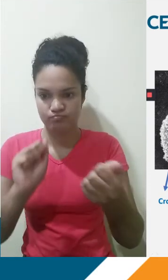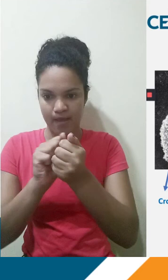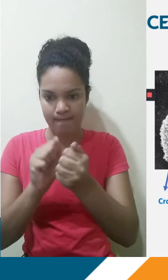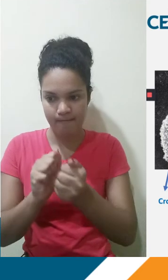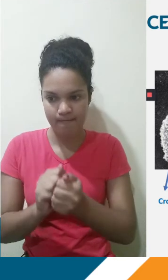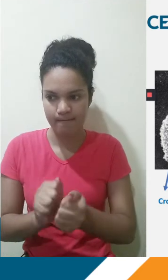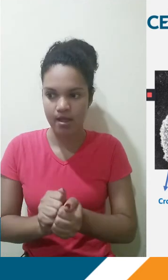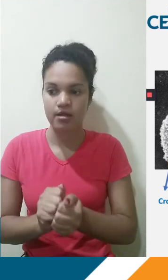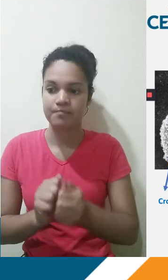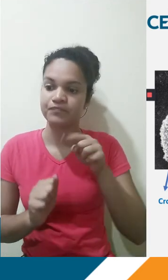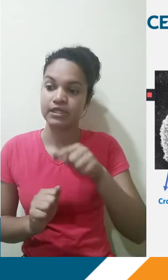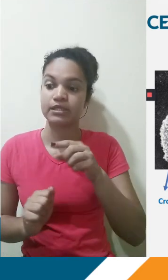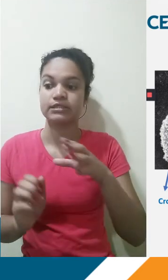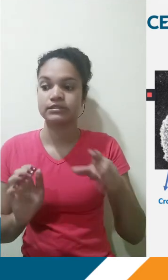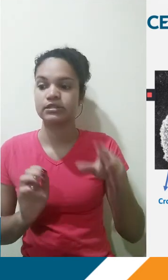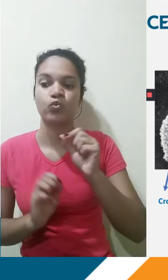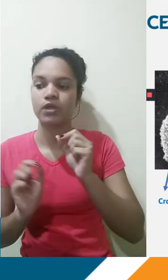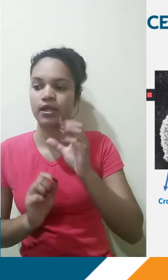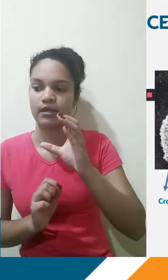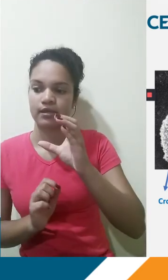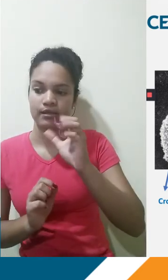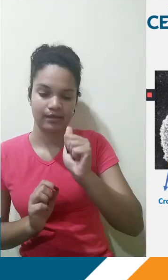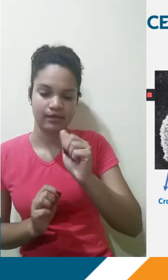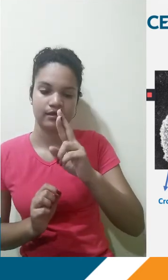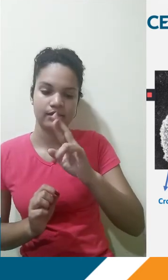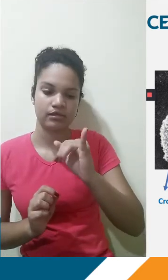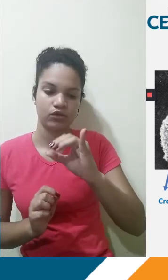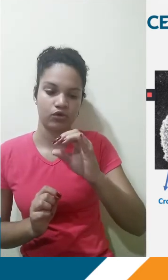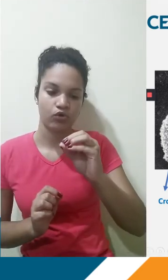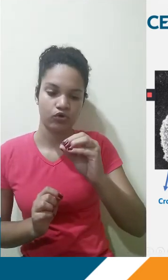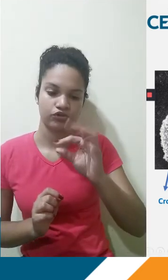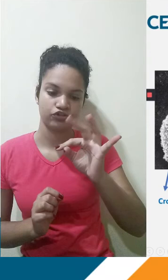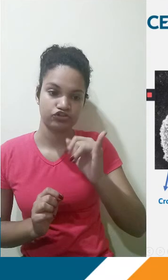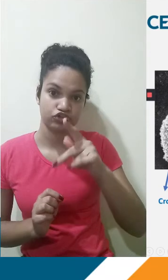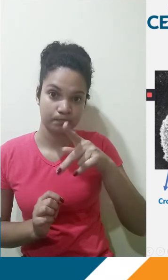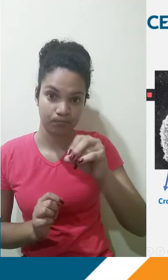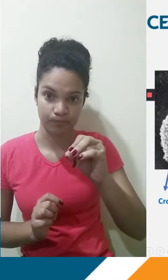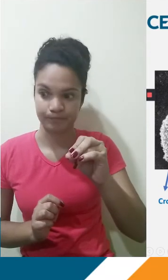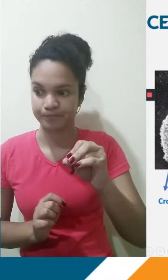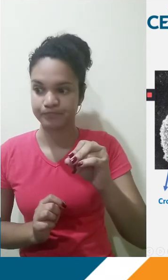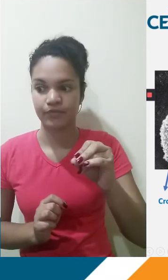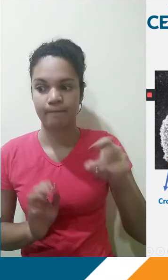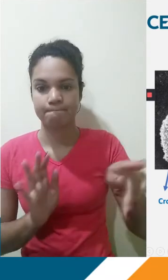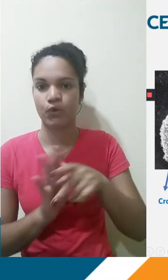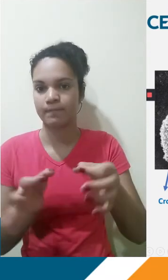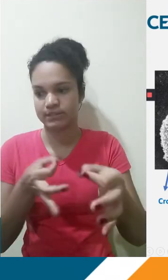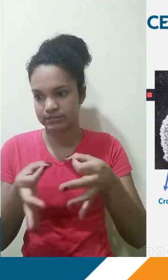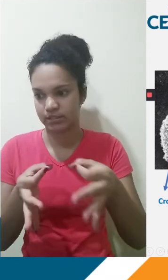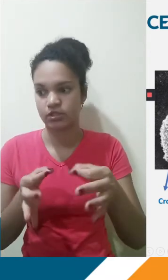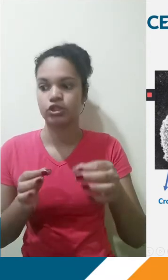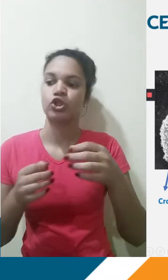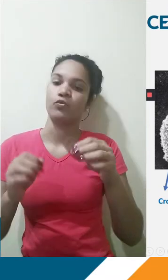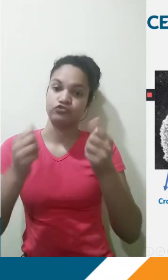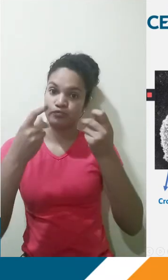cariótipo, que é o conjunto, repito, de cromossomos de uma célula. Então, eu fiz a descrição aqui de baixo para